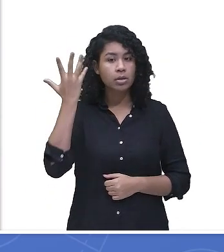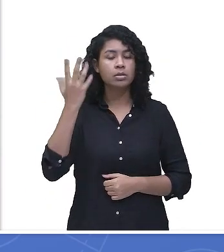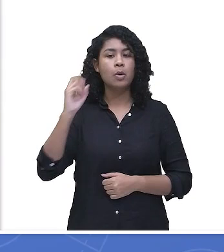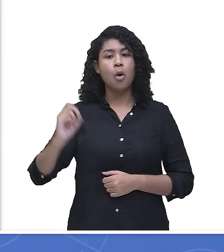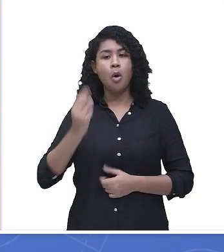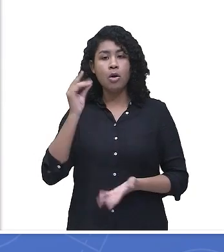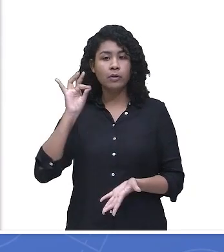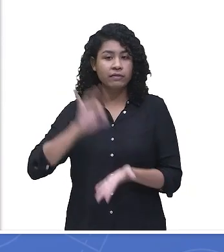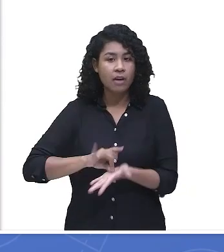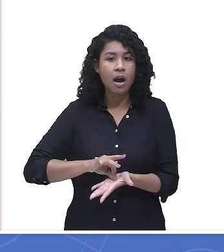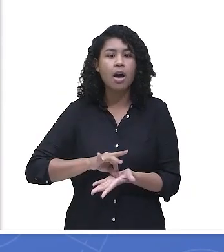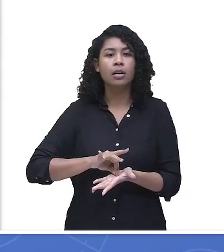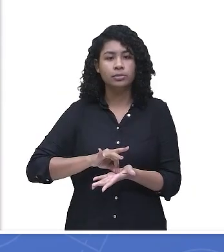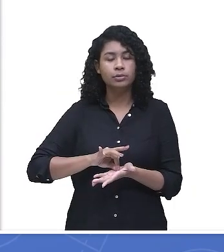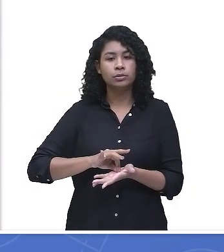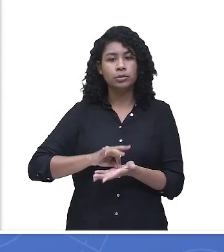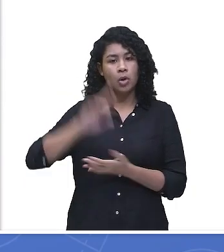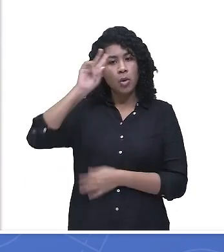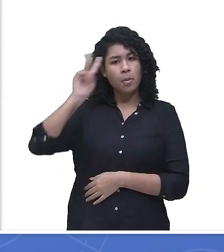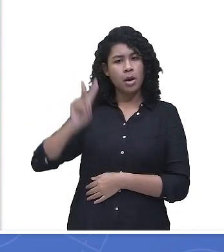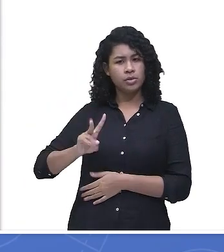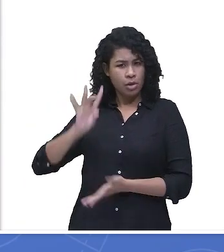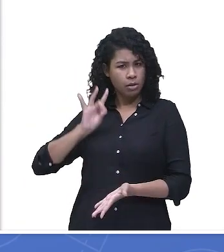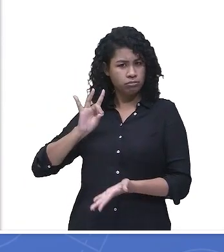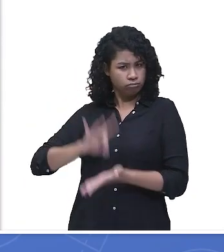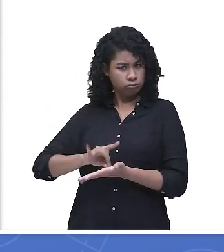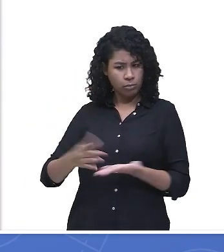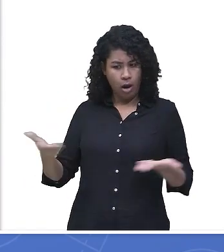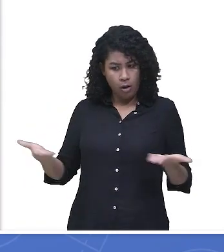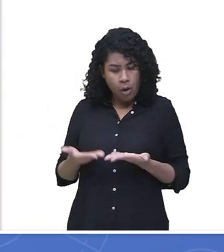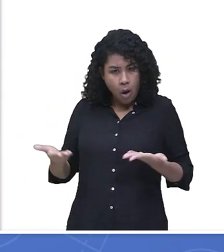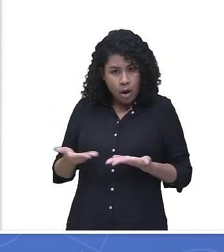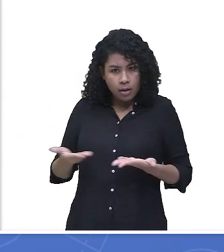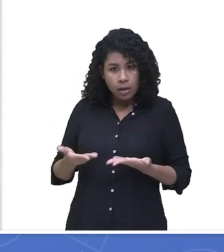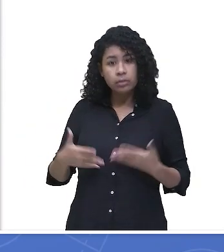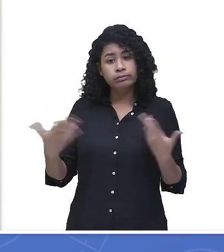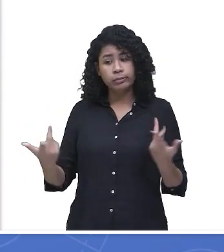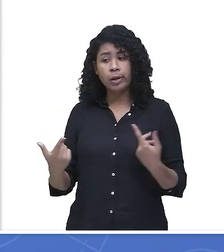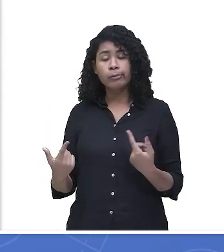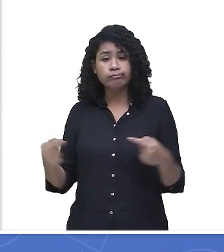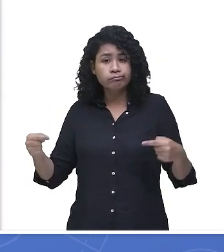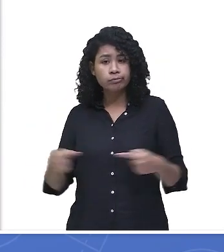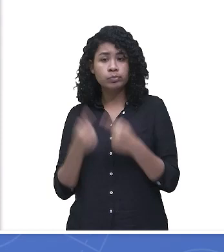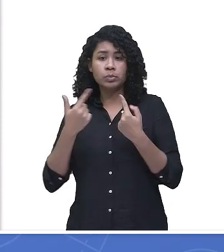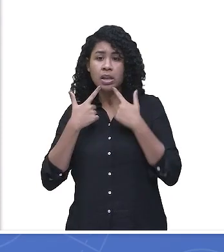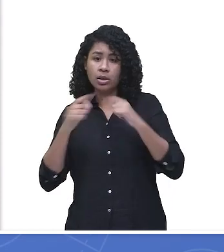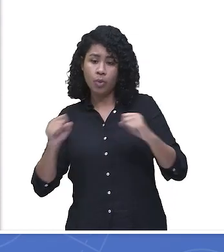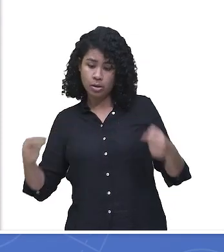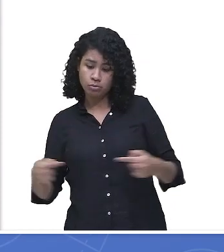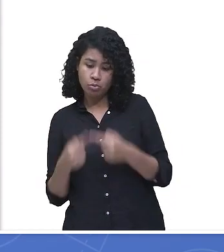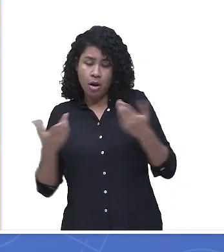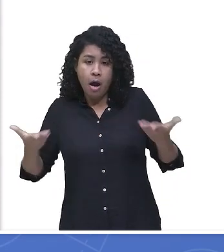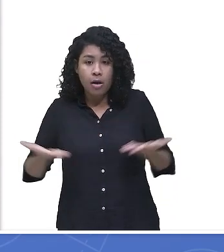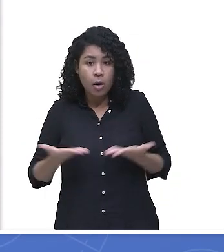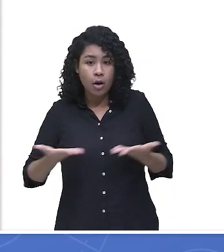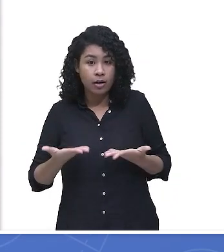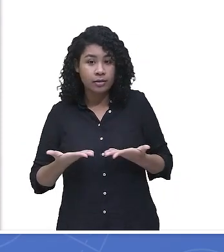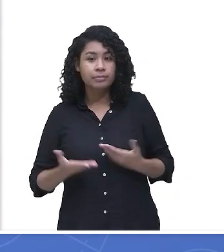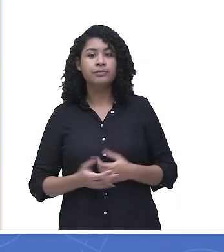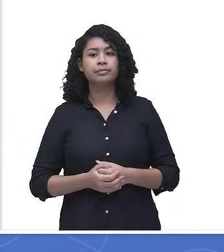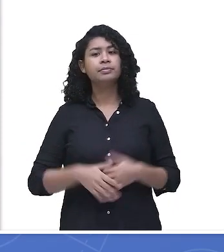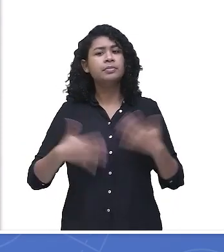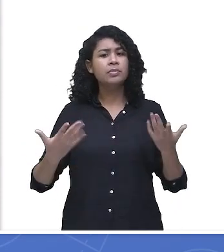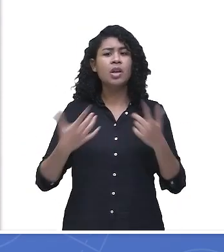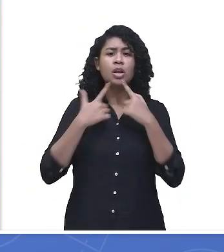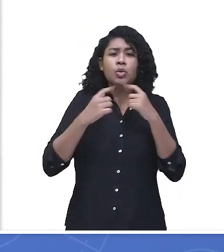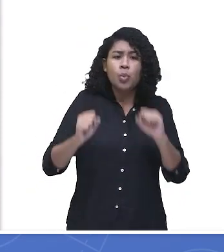fato, uma história da atualidade, nós vamos ter uma linguagem atualizada, uma linguagem atual. Então, perceba que a linguagem está sempre